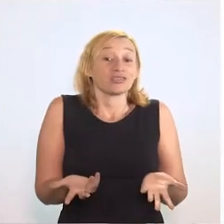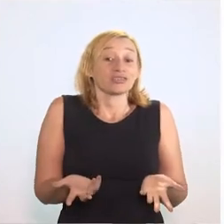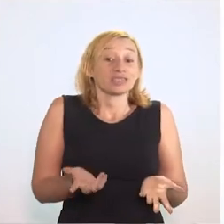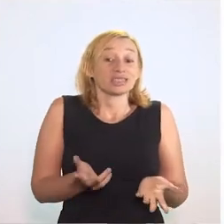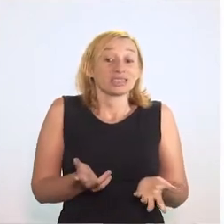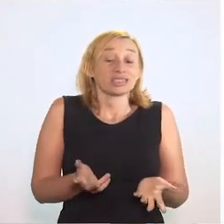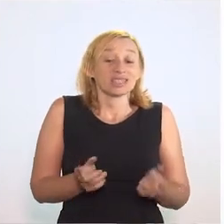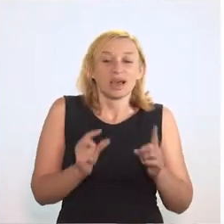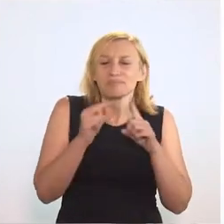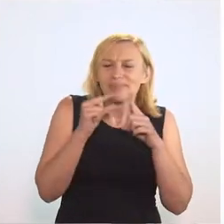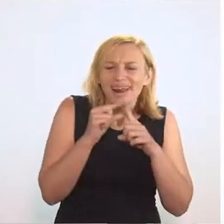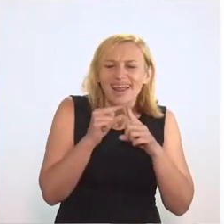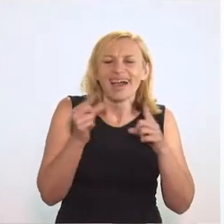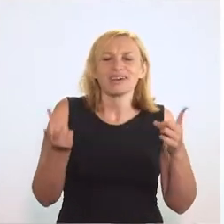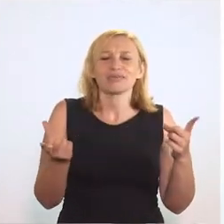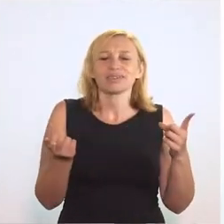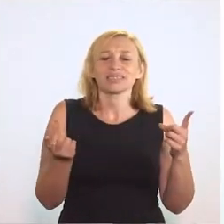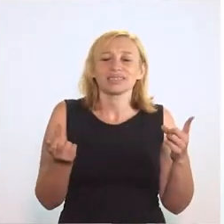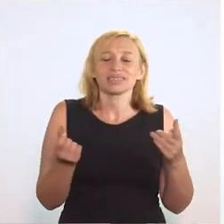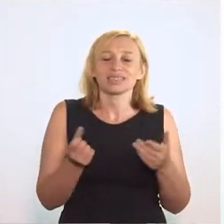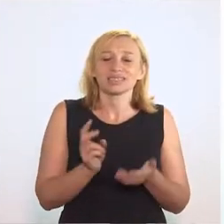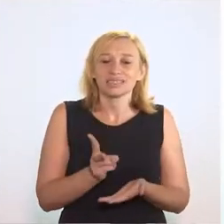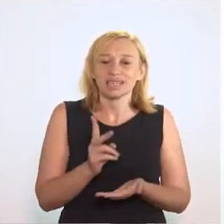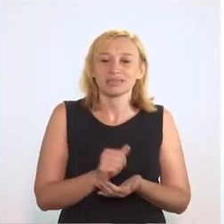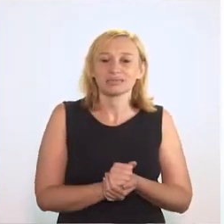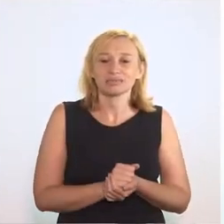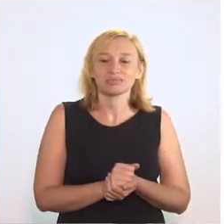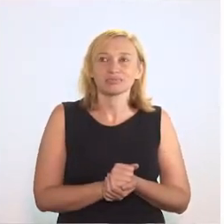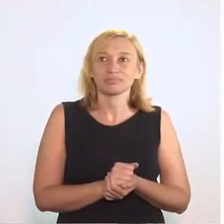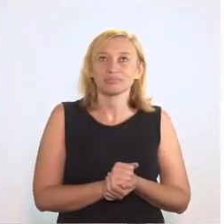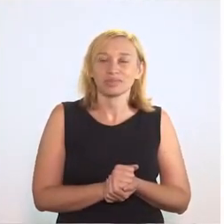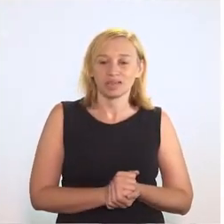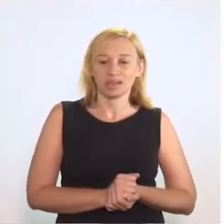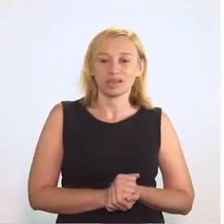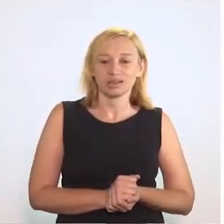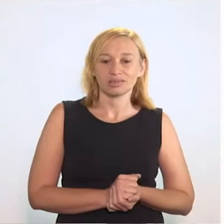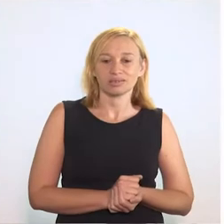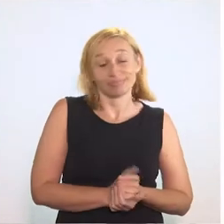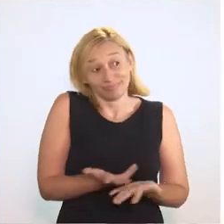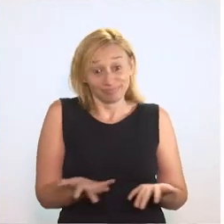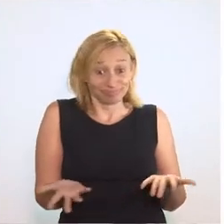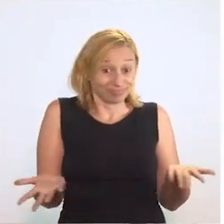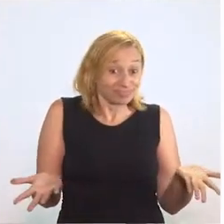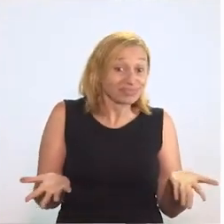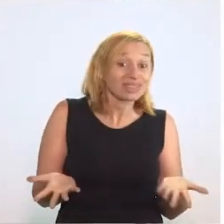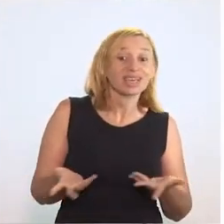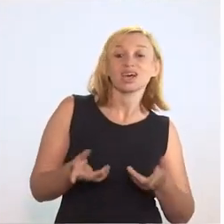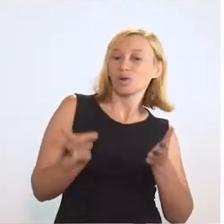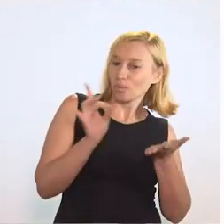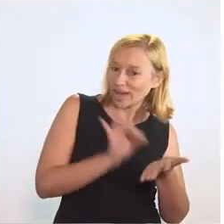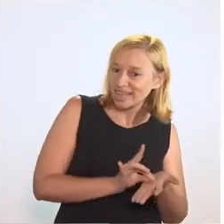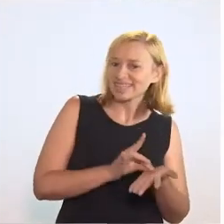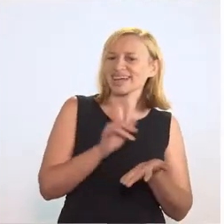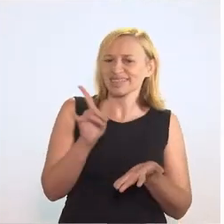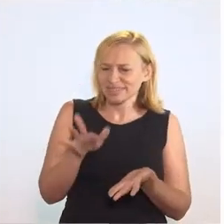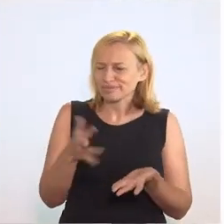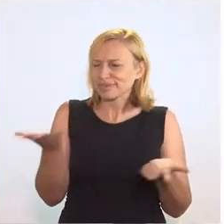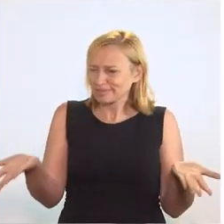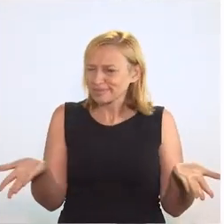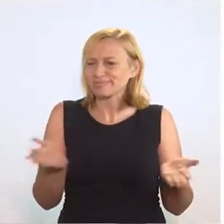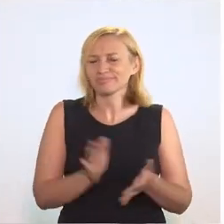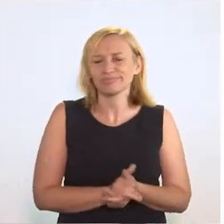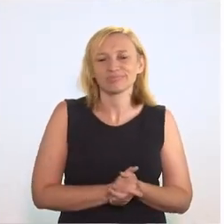eu sempre me pegou as palavras, porque eu tenho uma descoordenação mental, né, com a